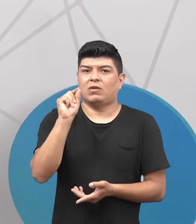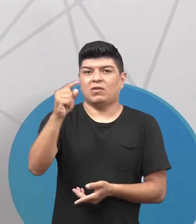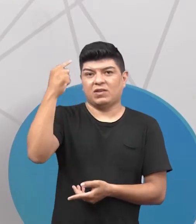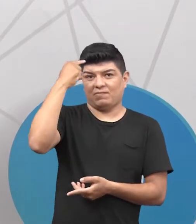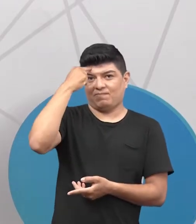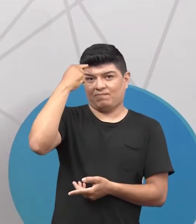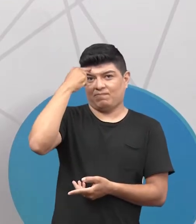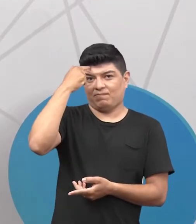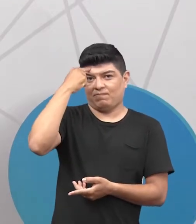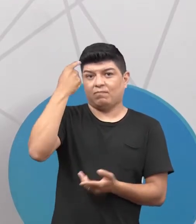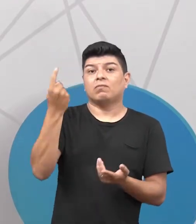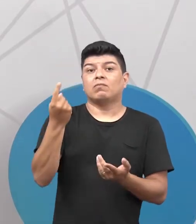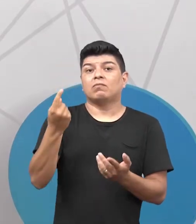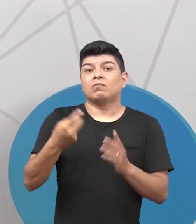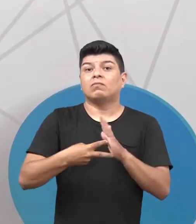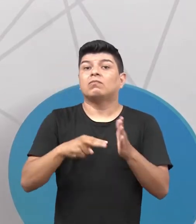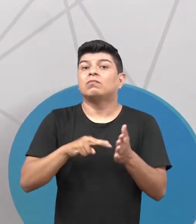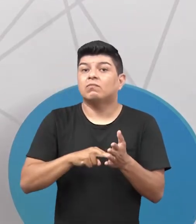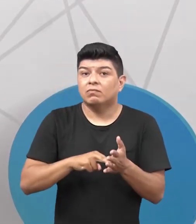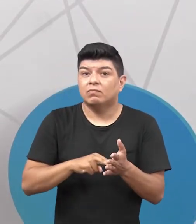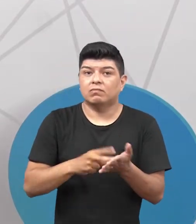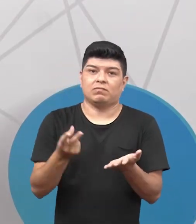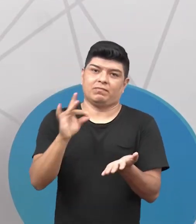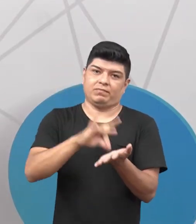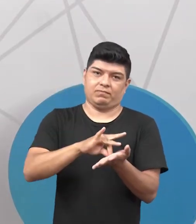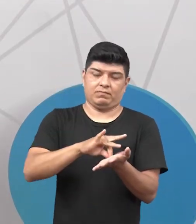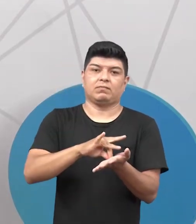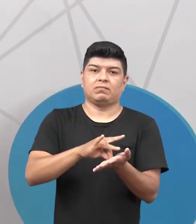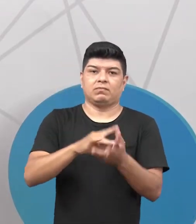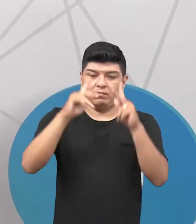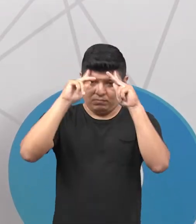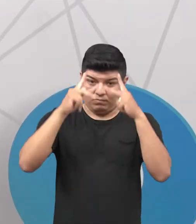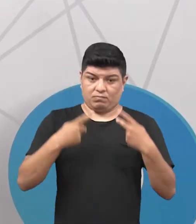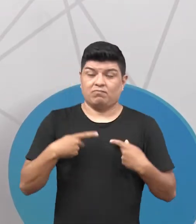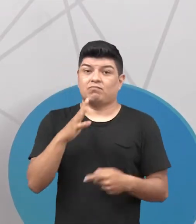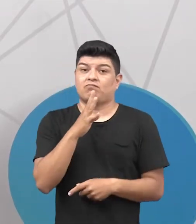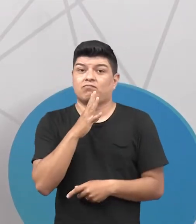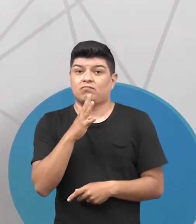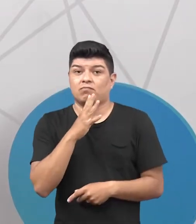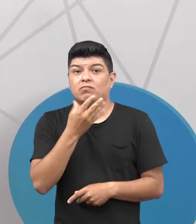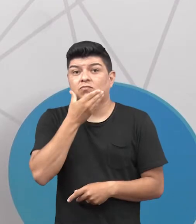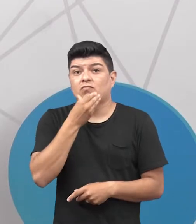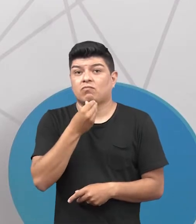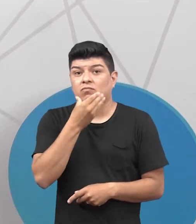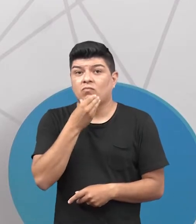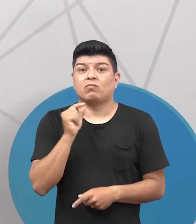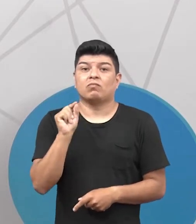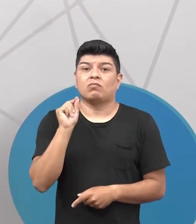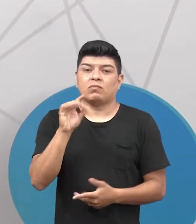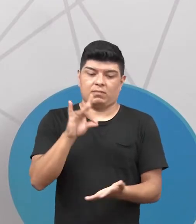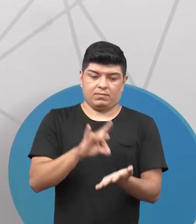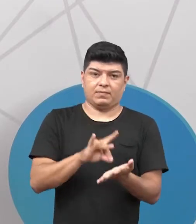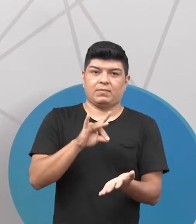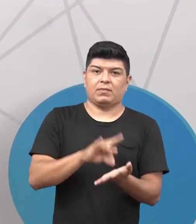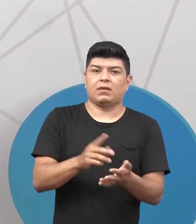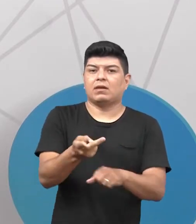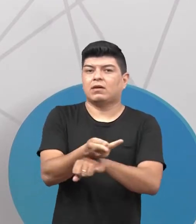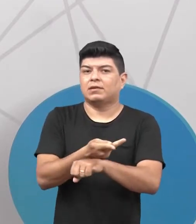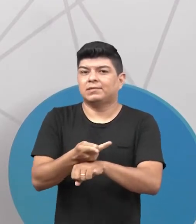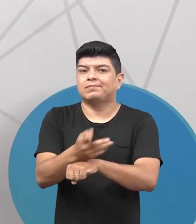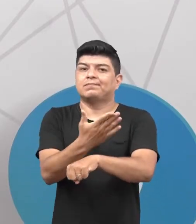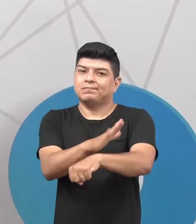Qual é a essência da razão? A virtude. Então, conhecer a si mesmo é se tornar um homem virtuoso e